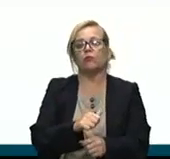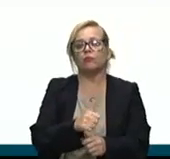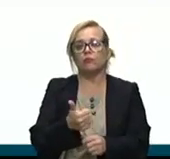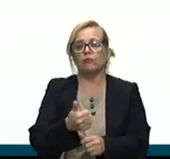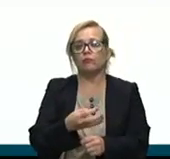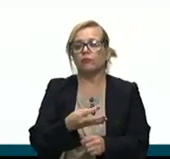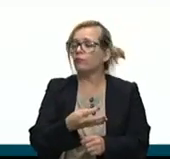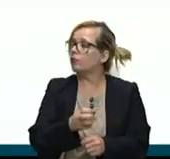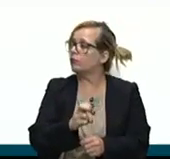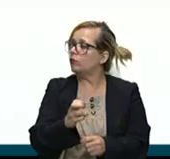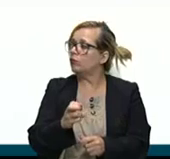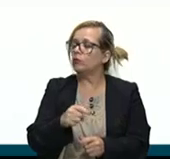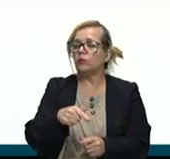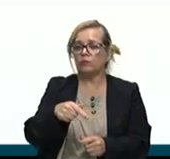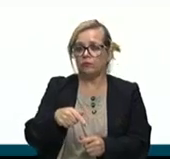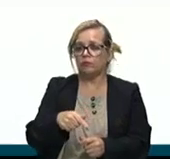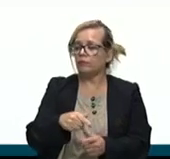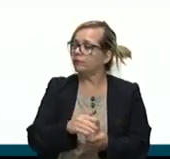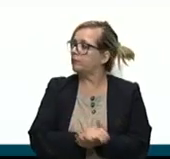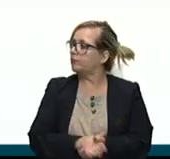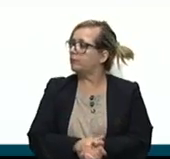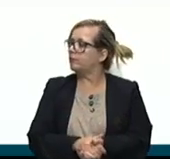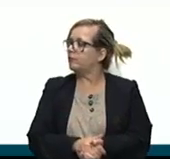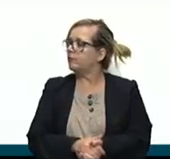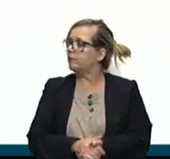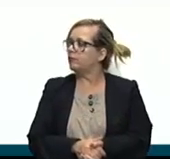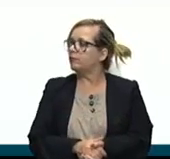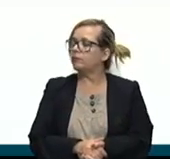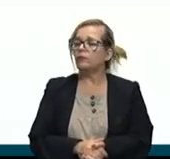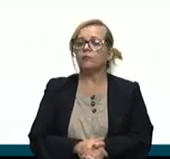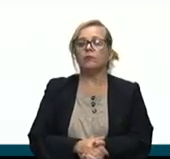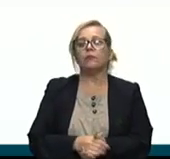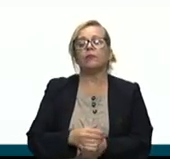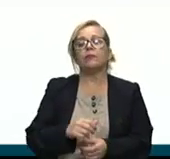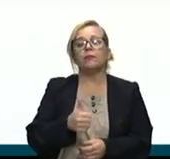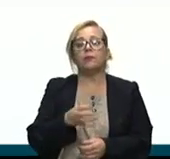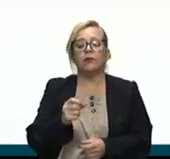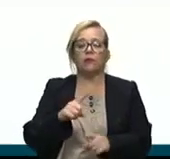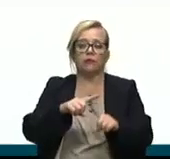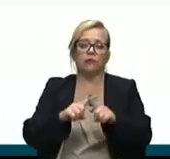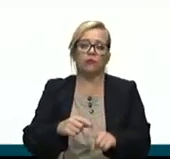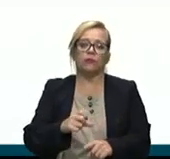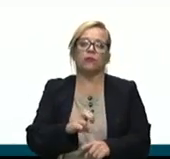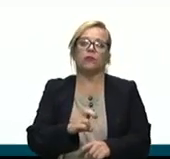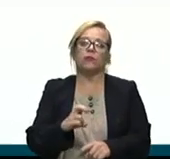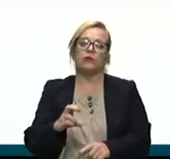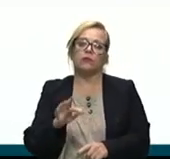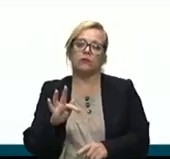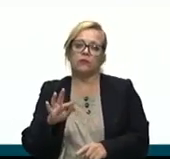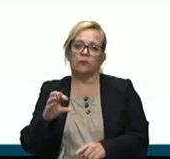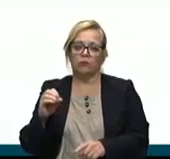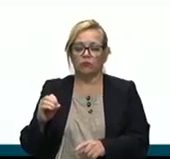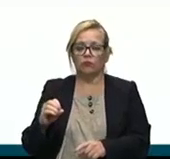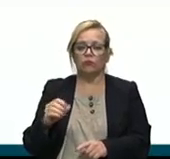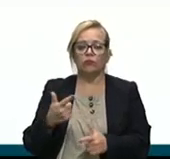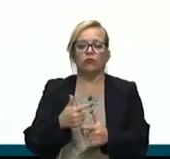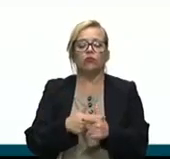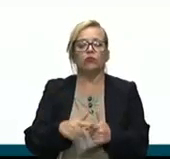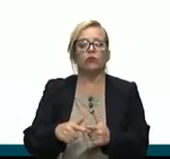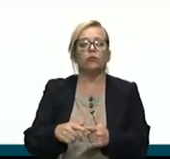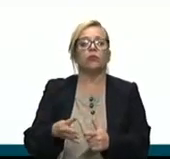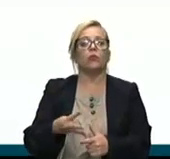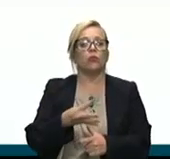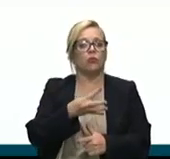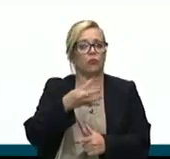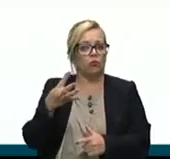dá 57. 10 vezes 57, 570. E aí eu divido por